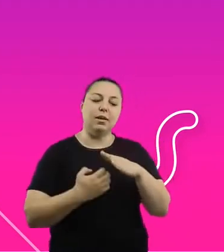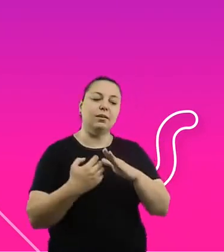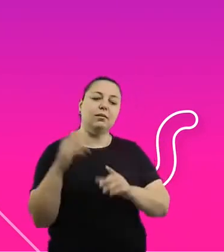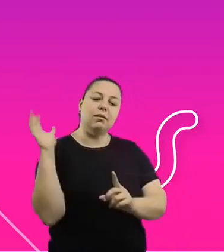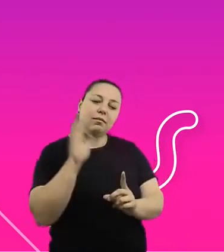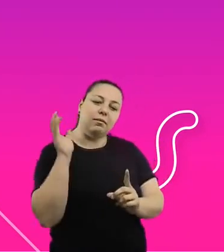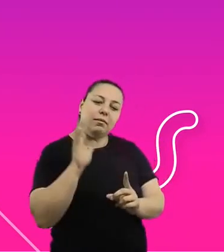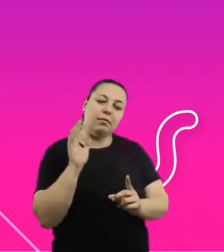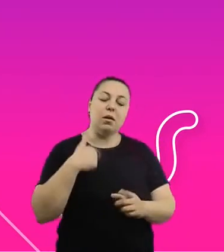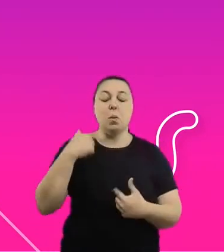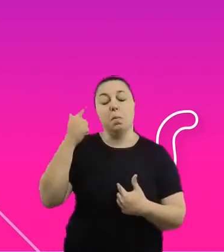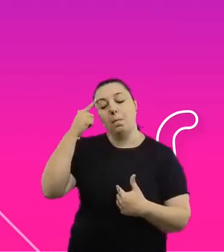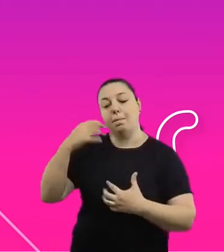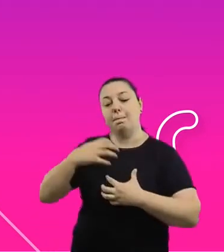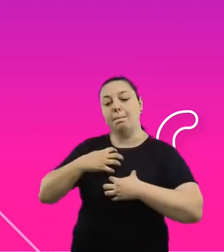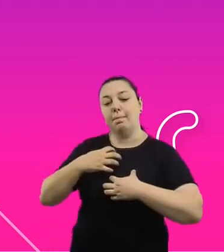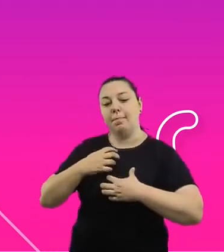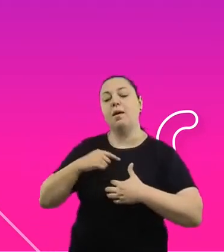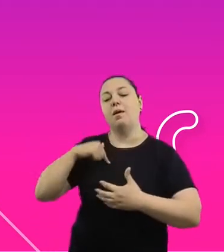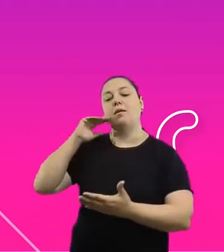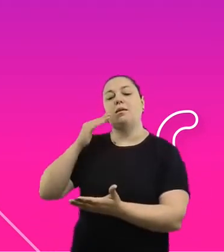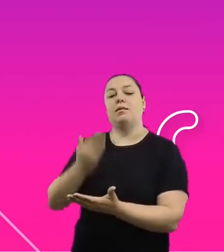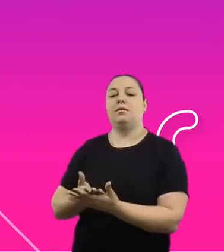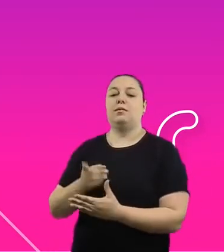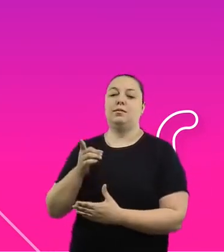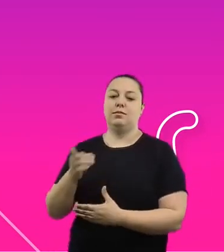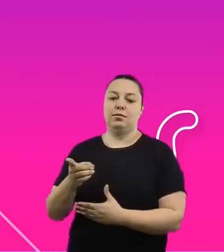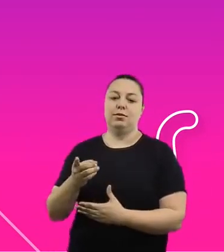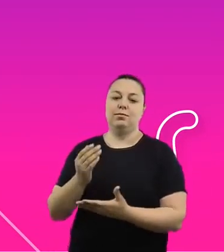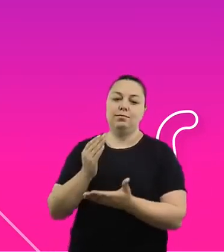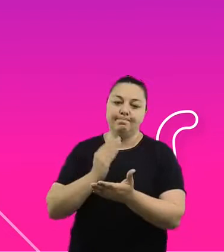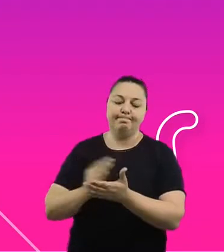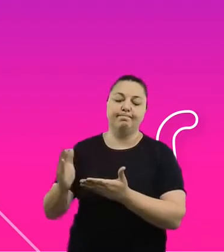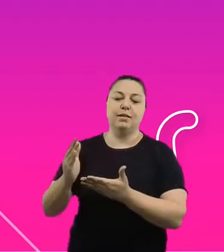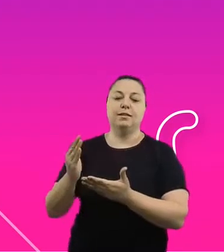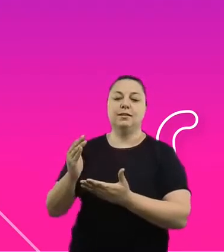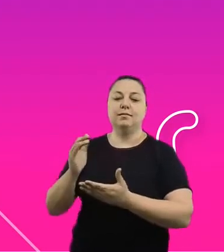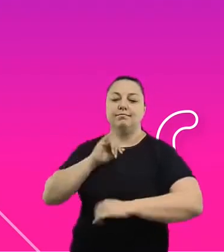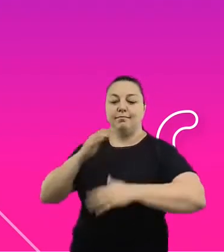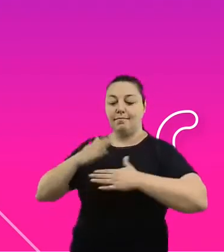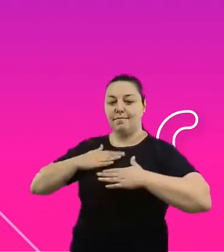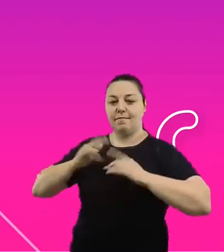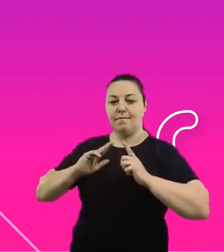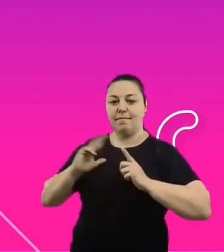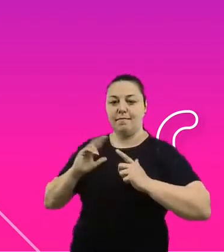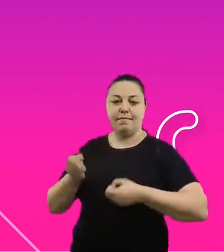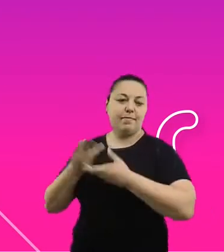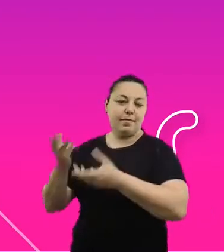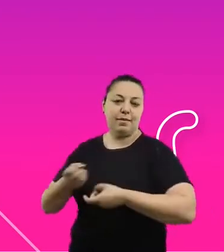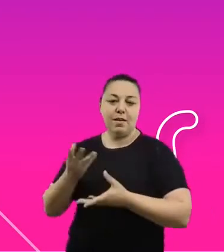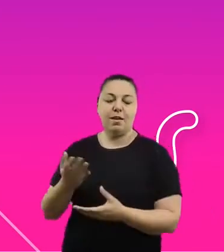com base nisso, essa pessoa começa a solicitar determinadas coisas para você. Então, por exemplo,